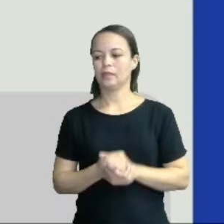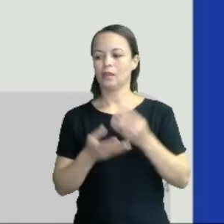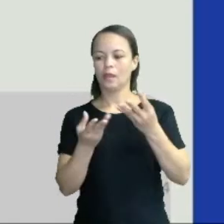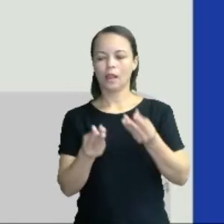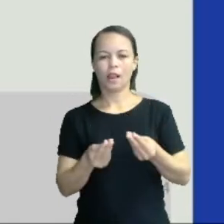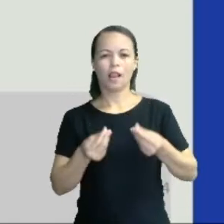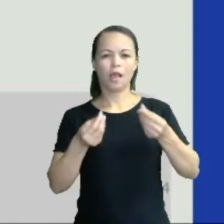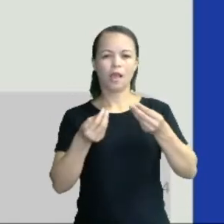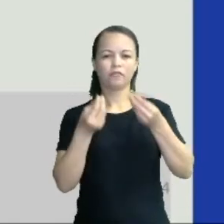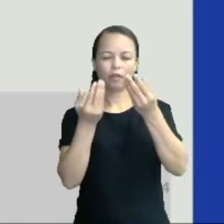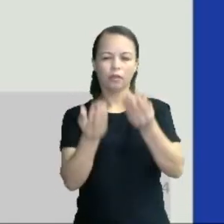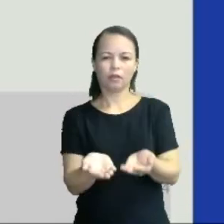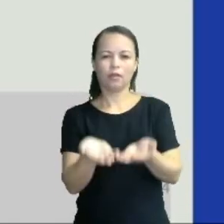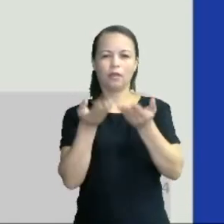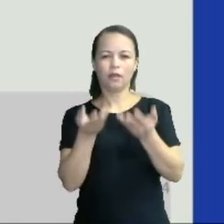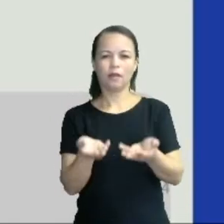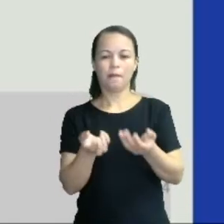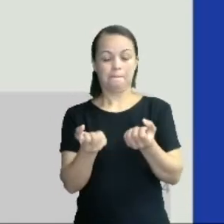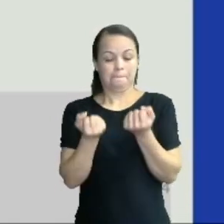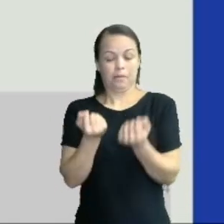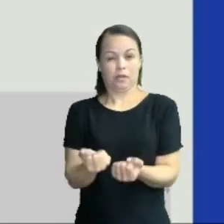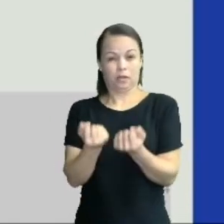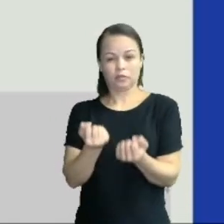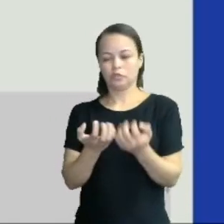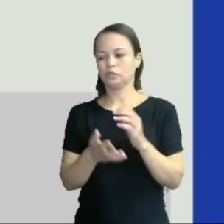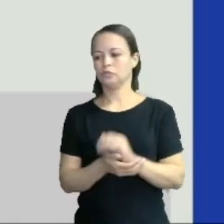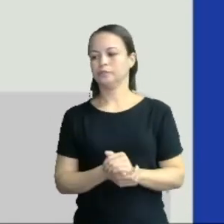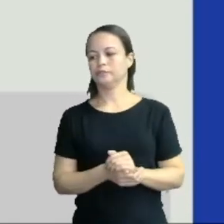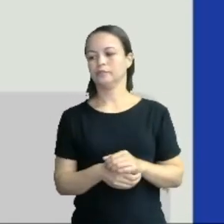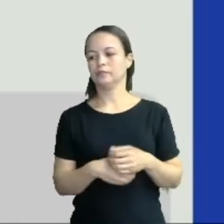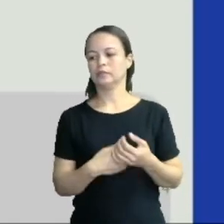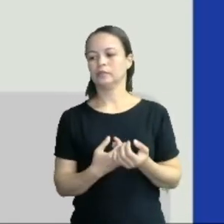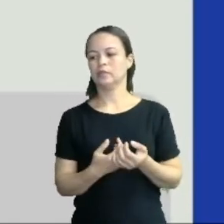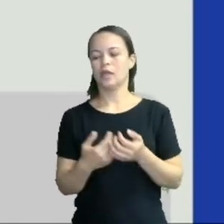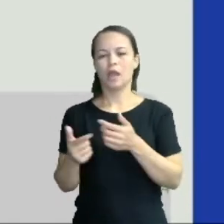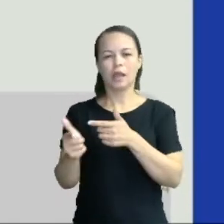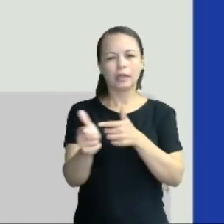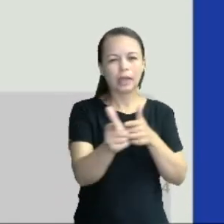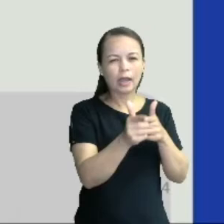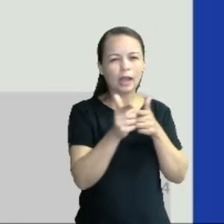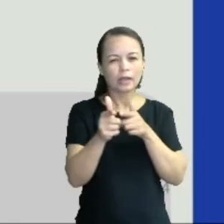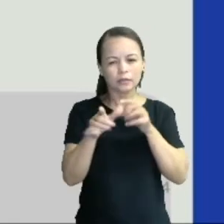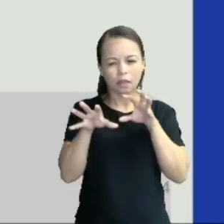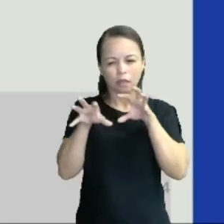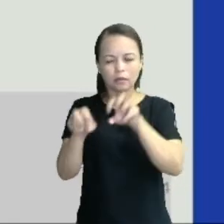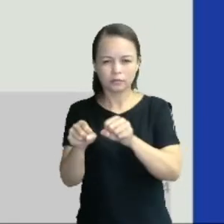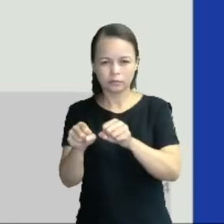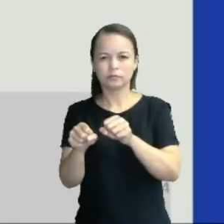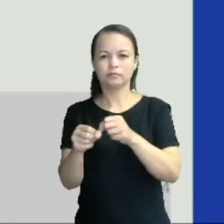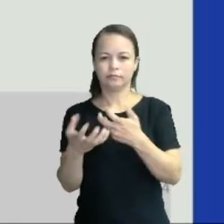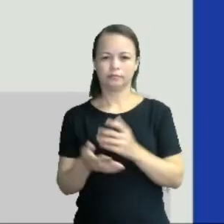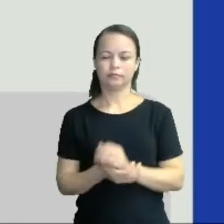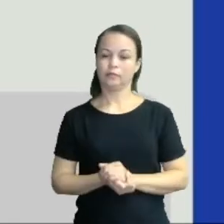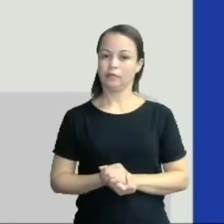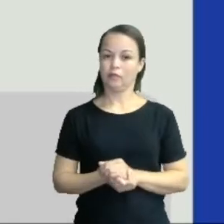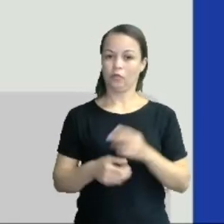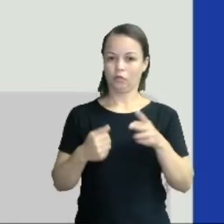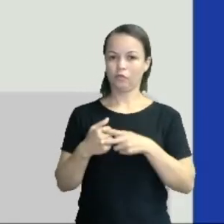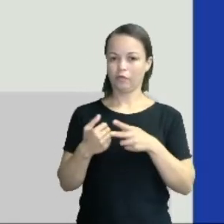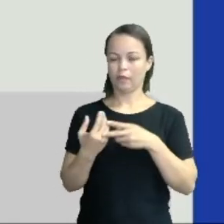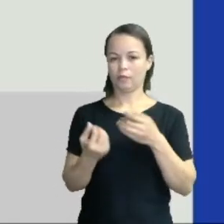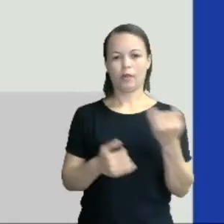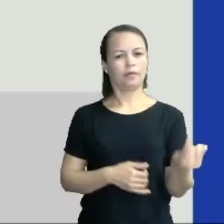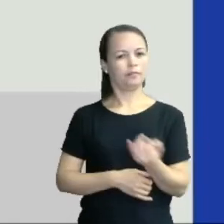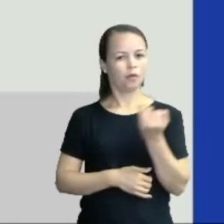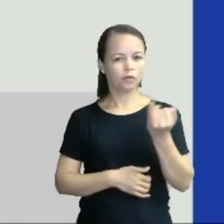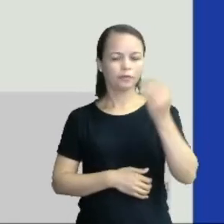verbo levar. Caça, presa. Caça, do verbo caçar. Vejam aqui, muito